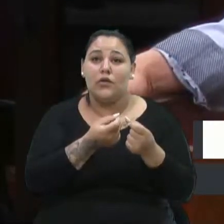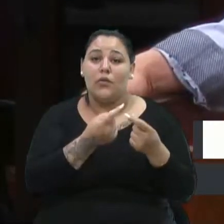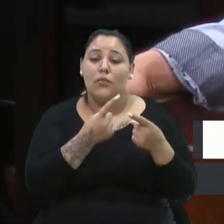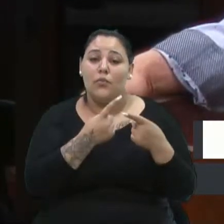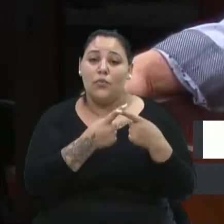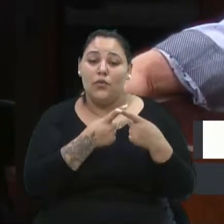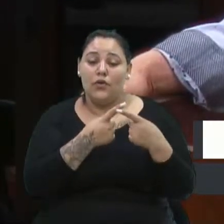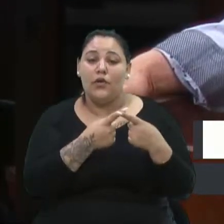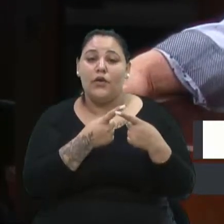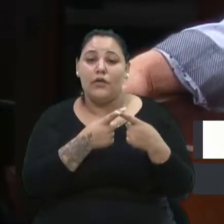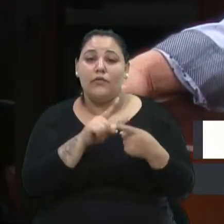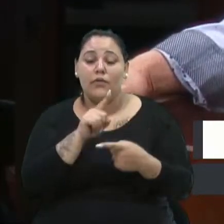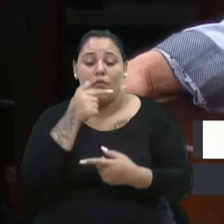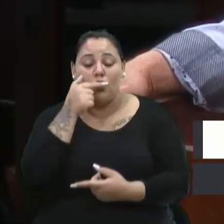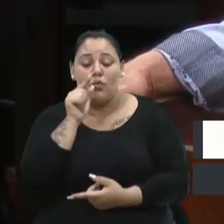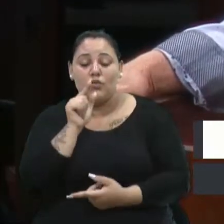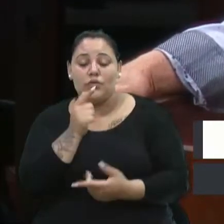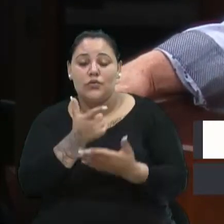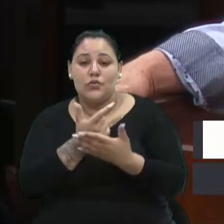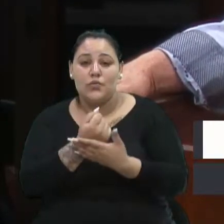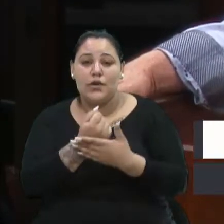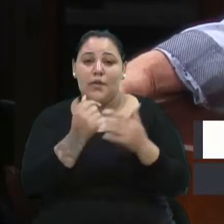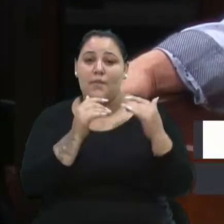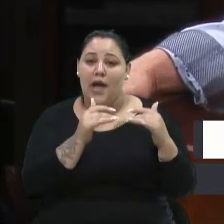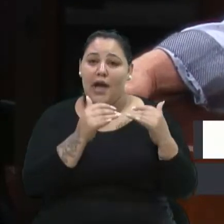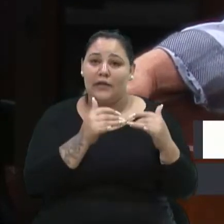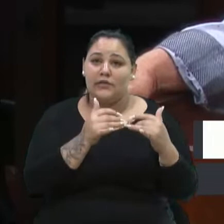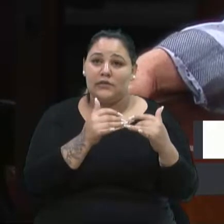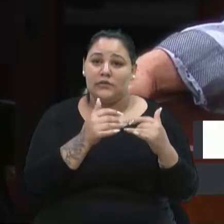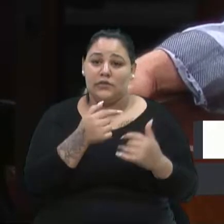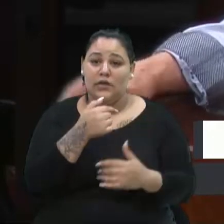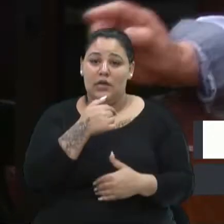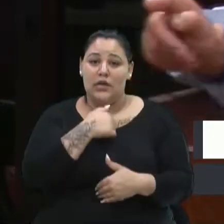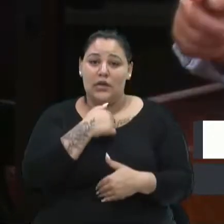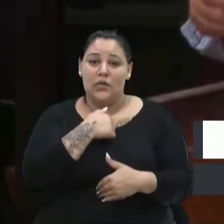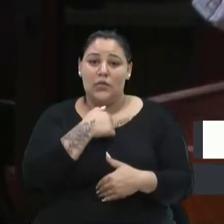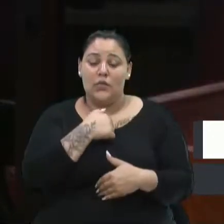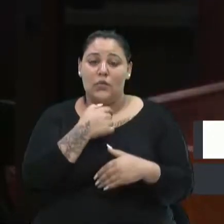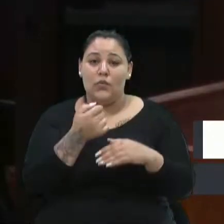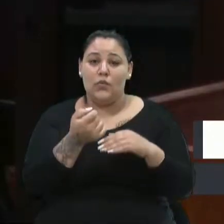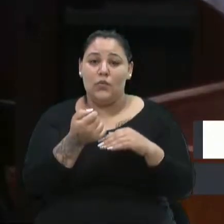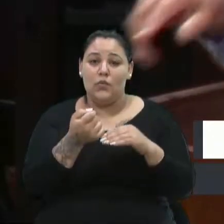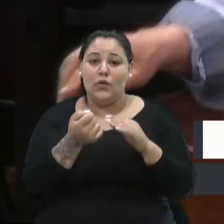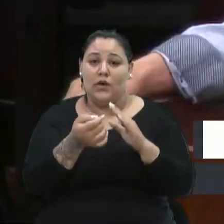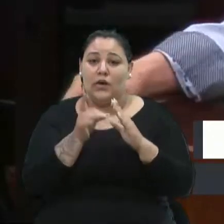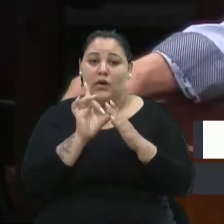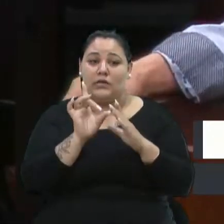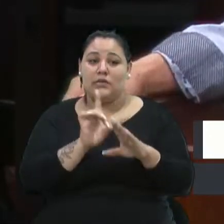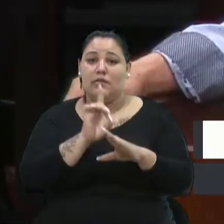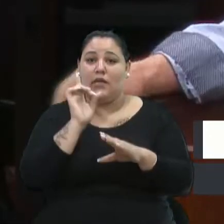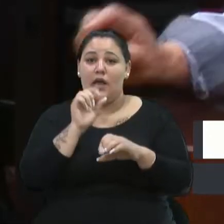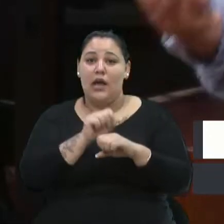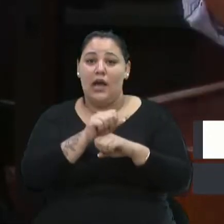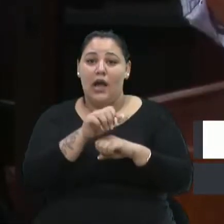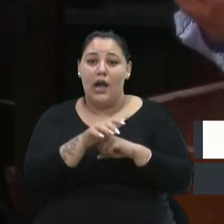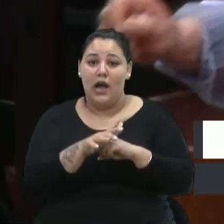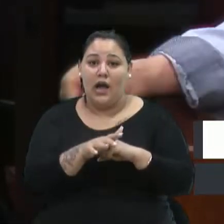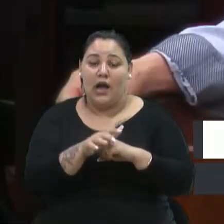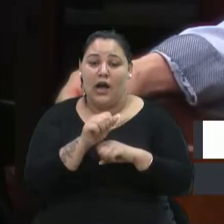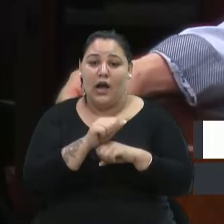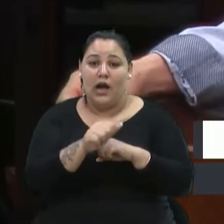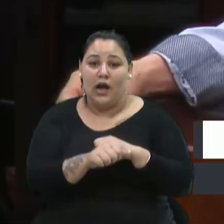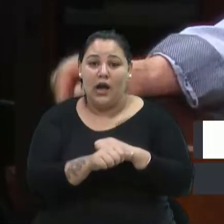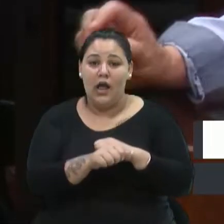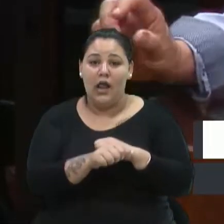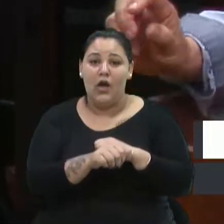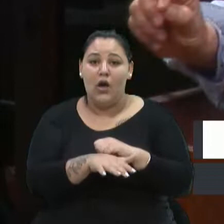virá. Porque eu ainda tenho, desde que eu estava lá em Galópolis, eu consegui fazer um pedacinho de alargamento só,